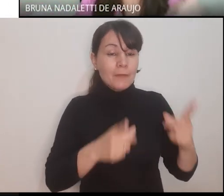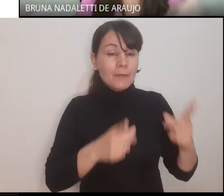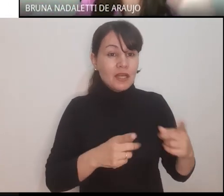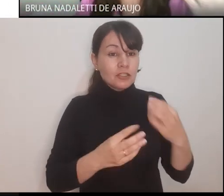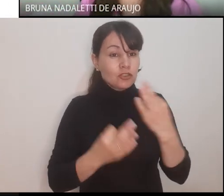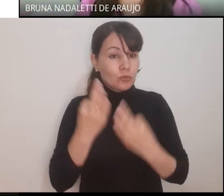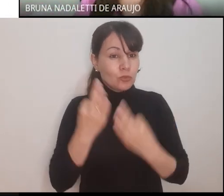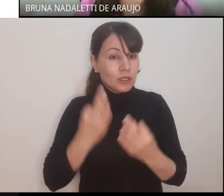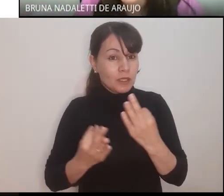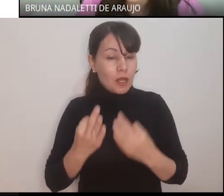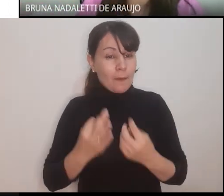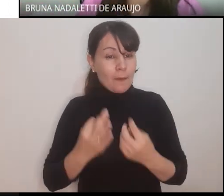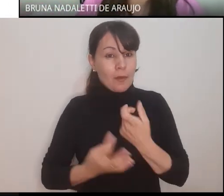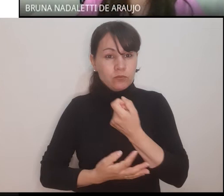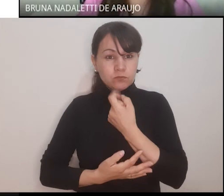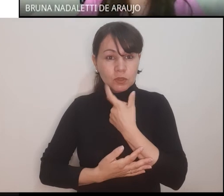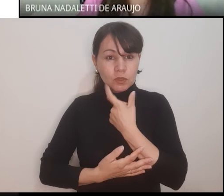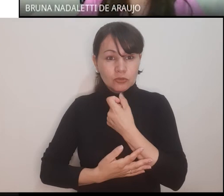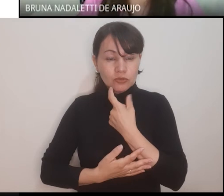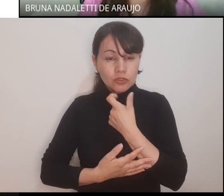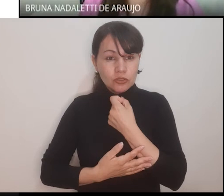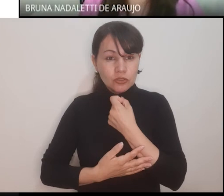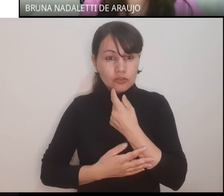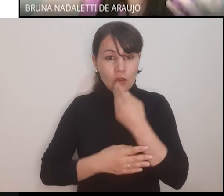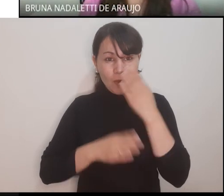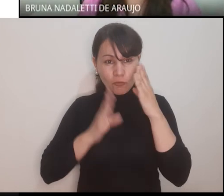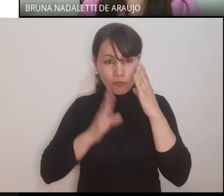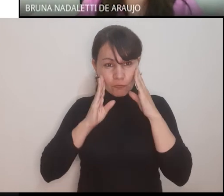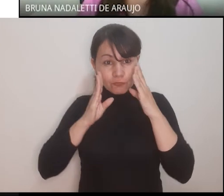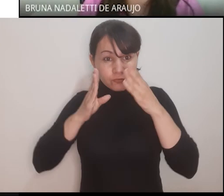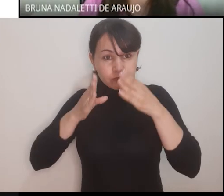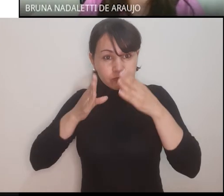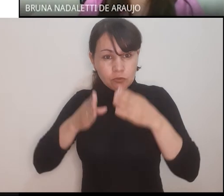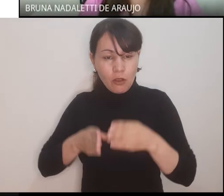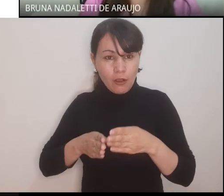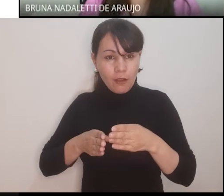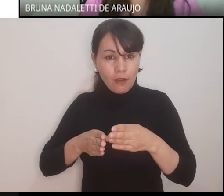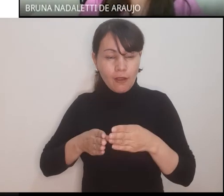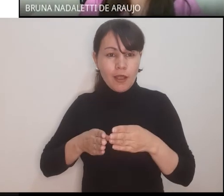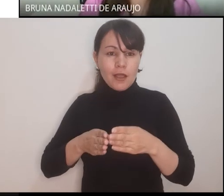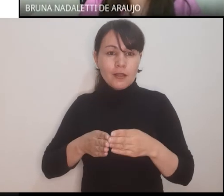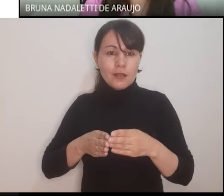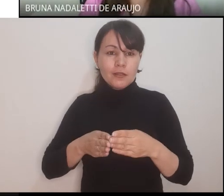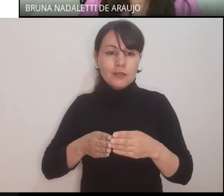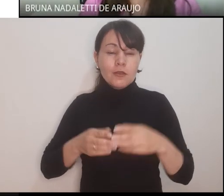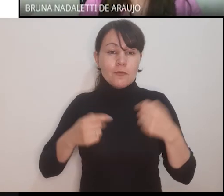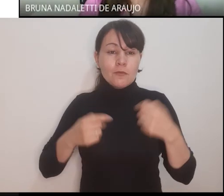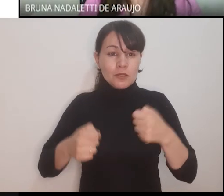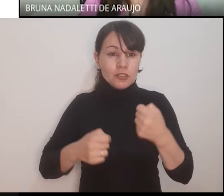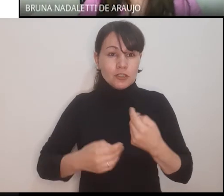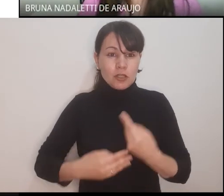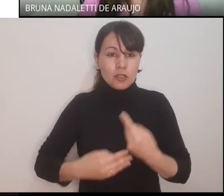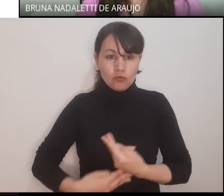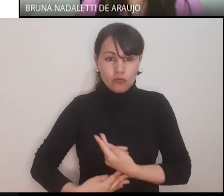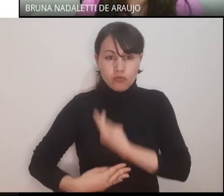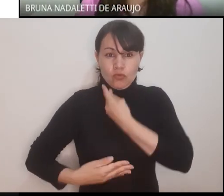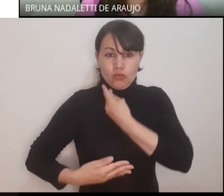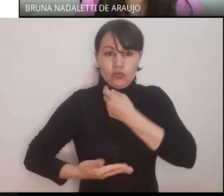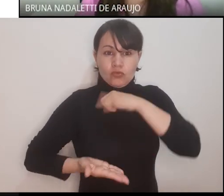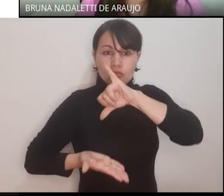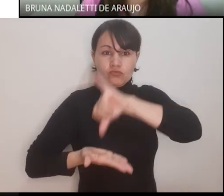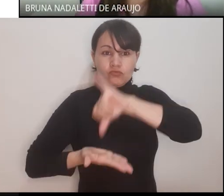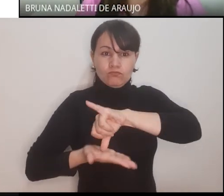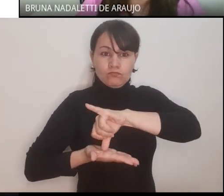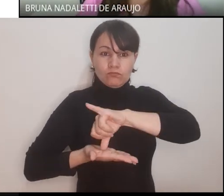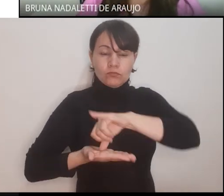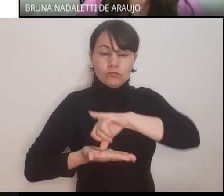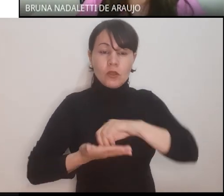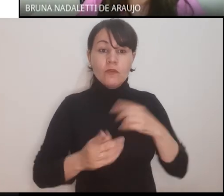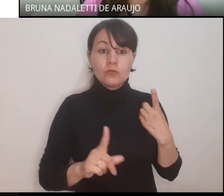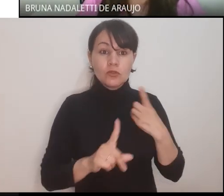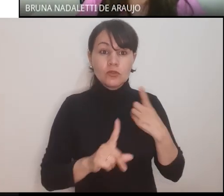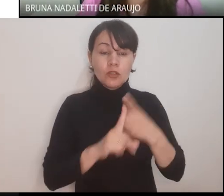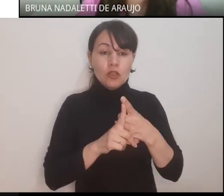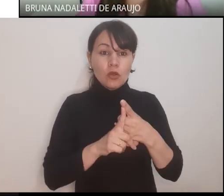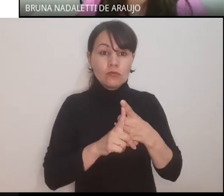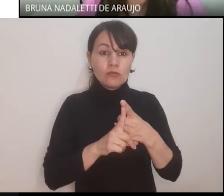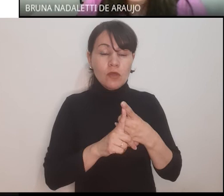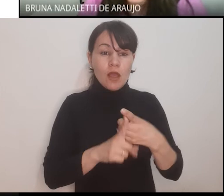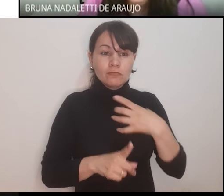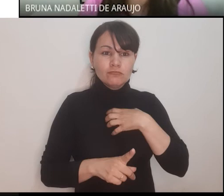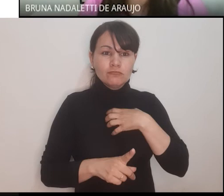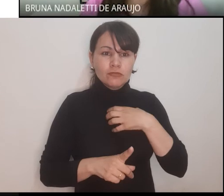terapia medicamentosa mais invasiva, sendo necessário um acesso central. Então, vamos encontrar de uma